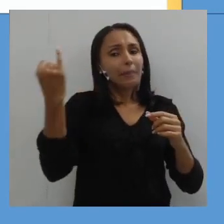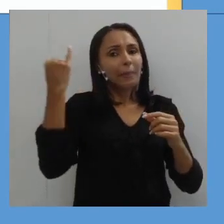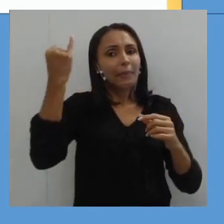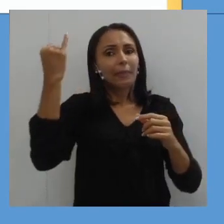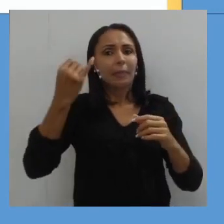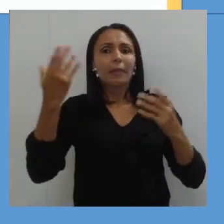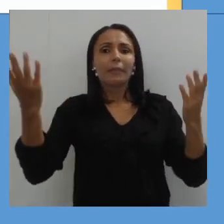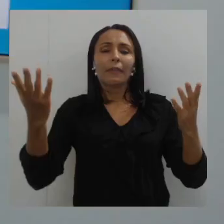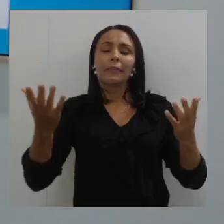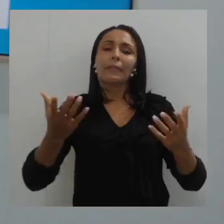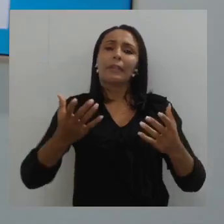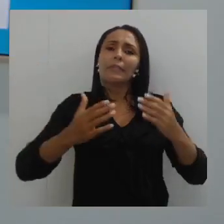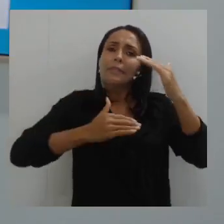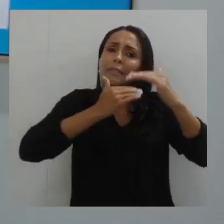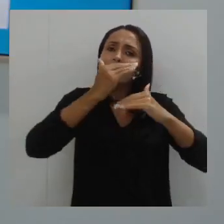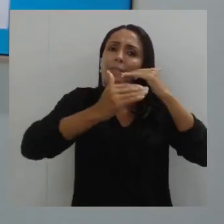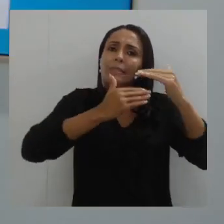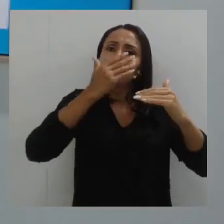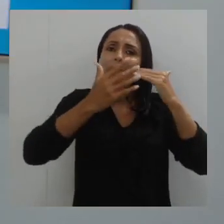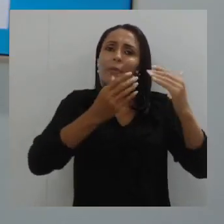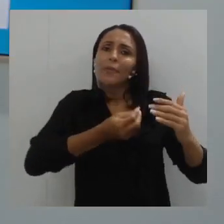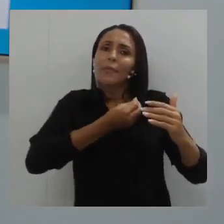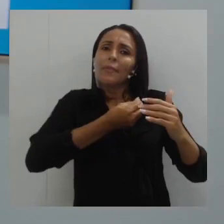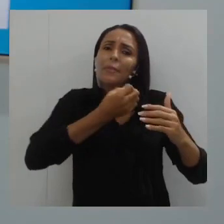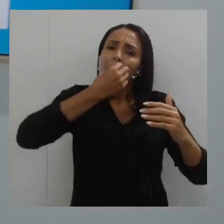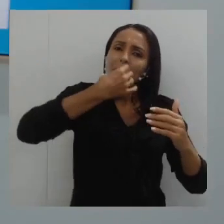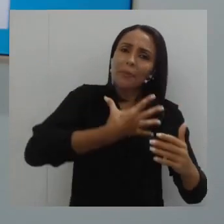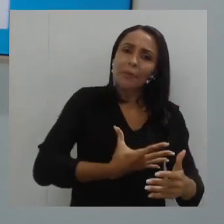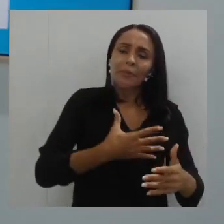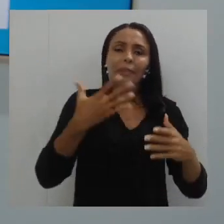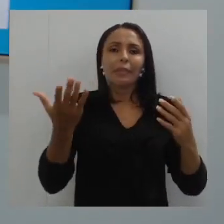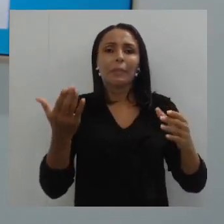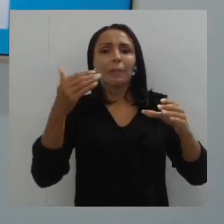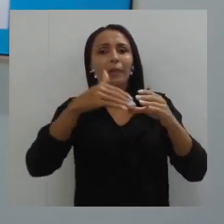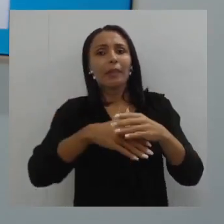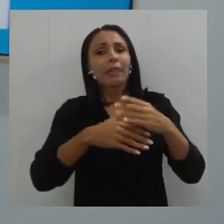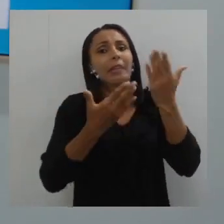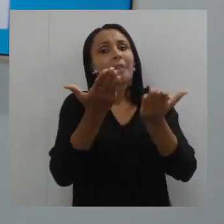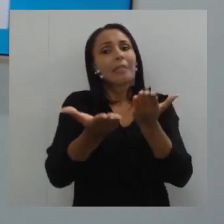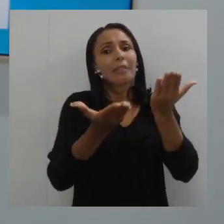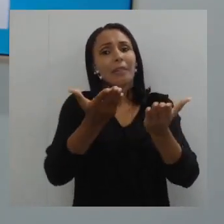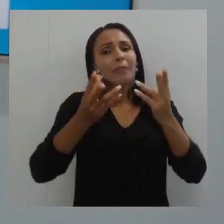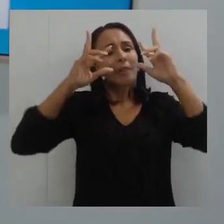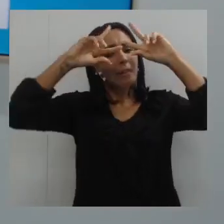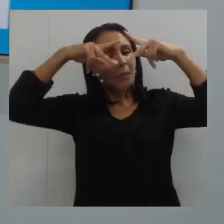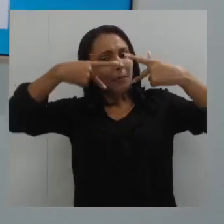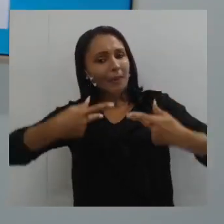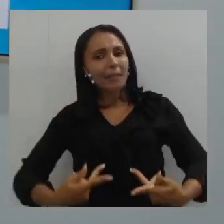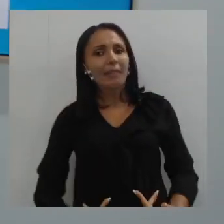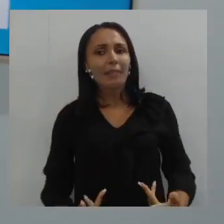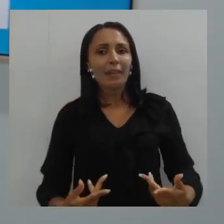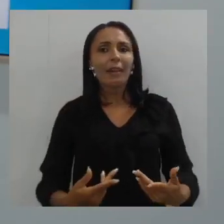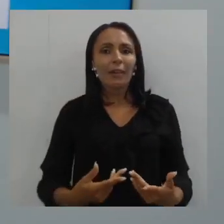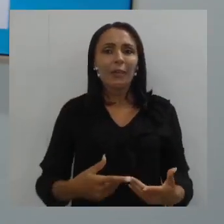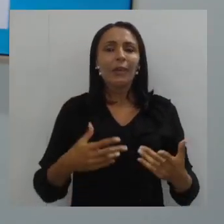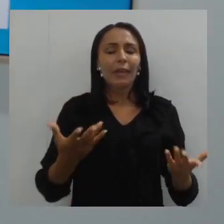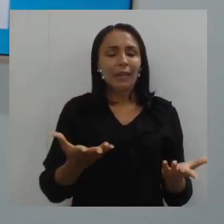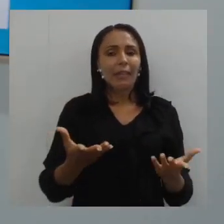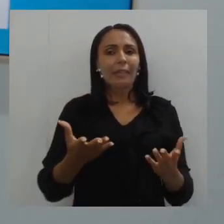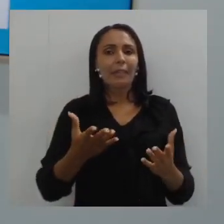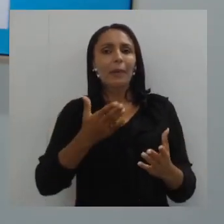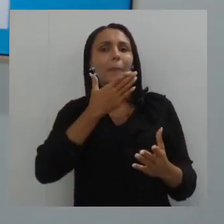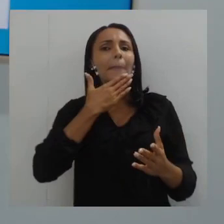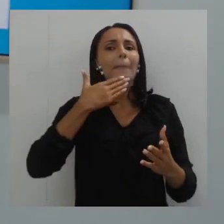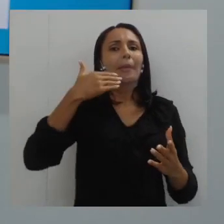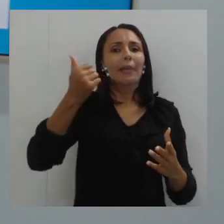espírito bom na gente, mas que a gente possa aplicá-lo e servir à humanidade e fazer o melhor que a gente puder. Eu vou dizer um